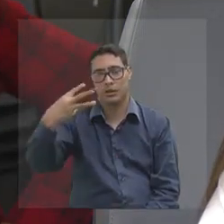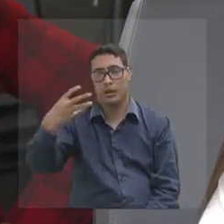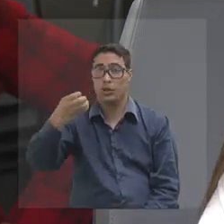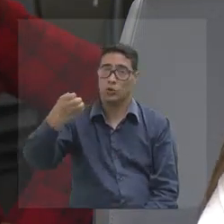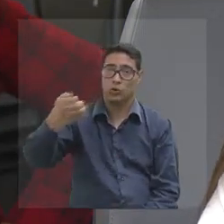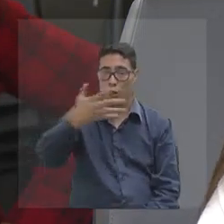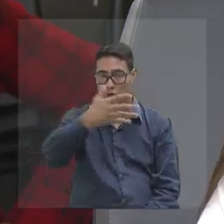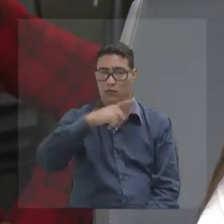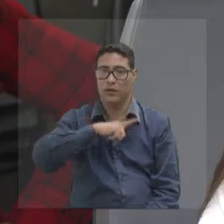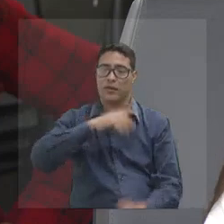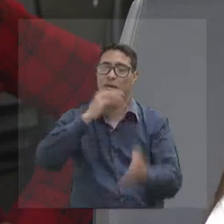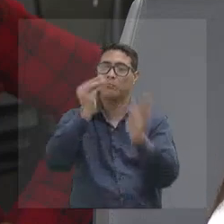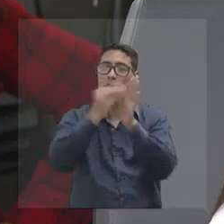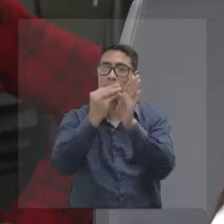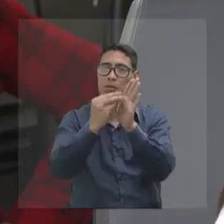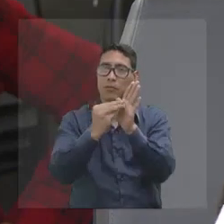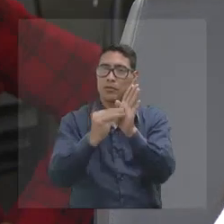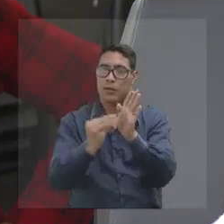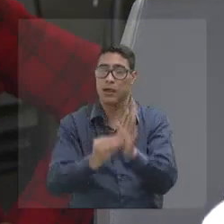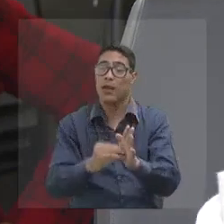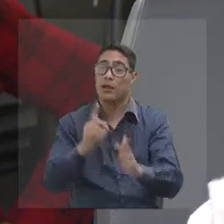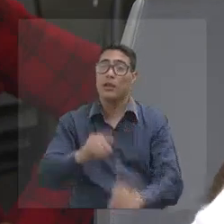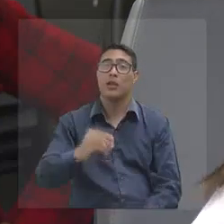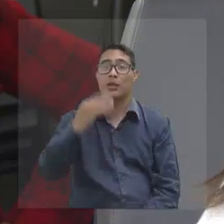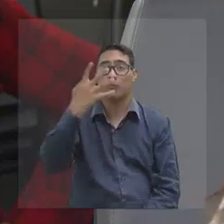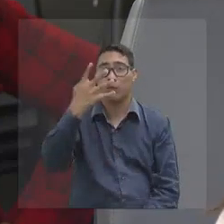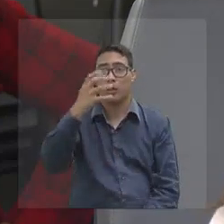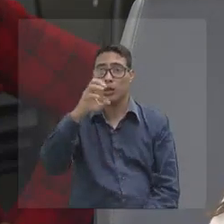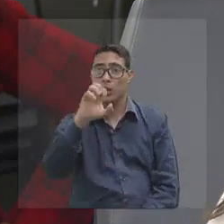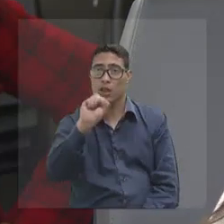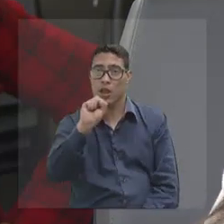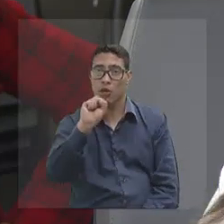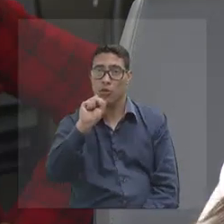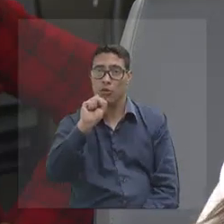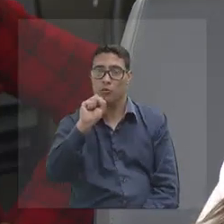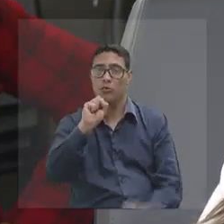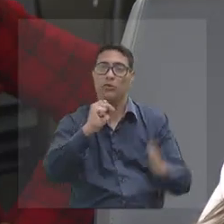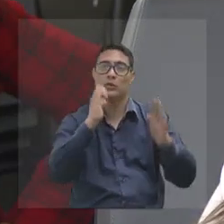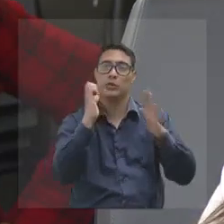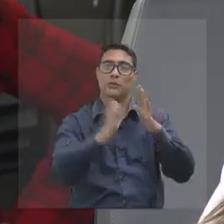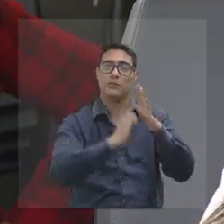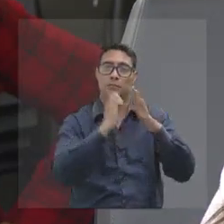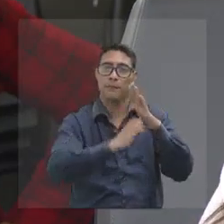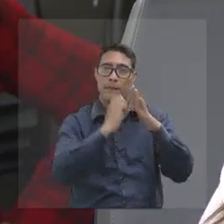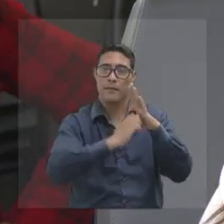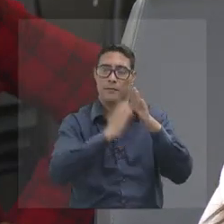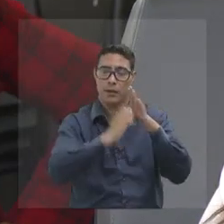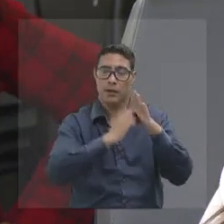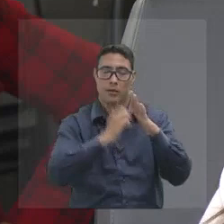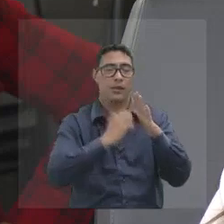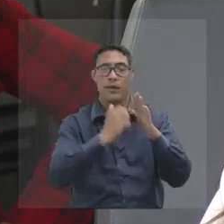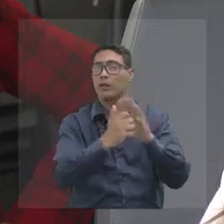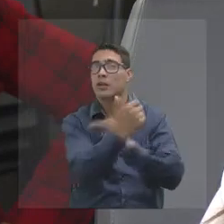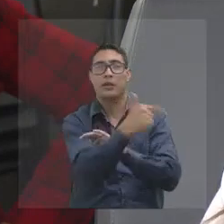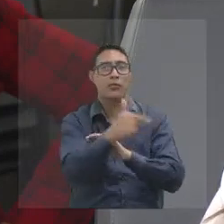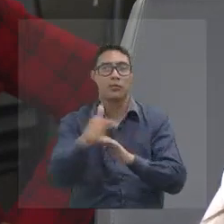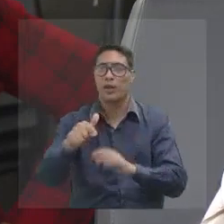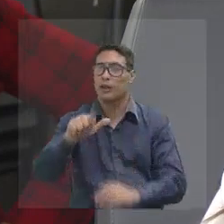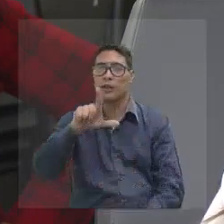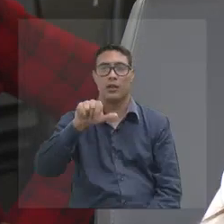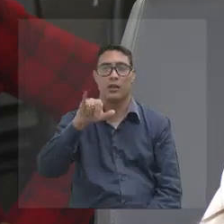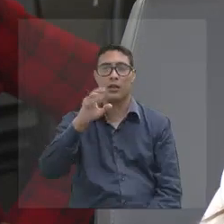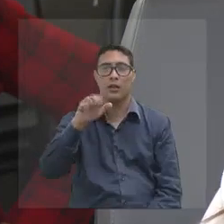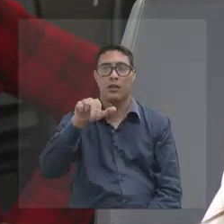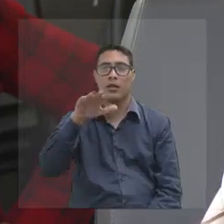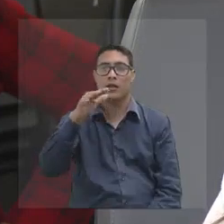e 48 Empreendimentos de mineração não tiveram licença tiveram os chamados